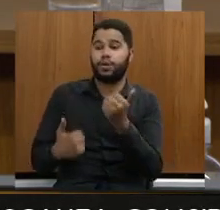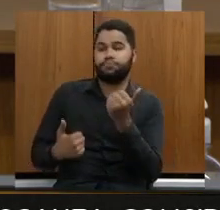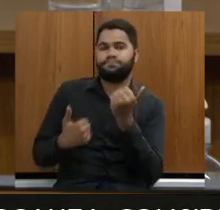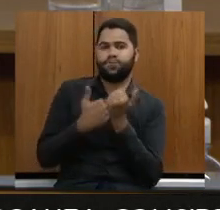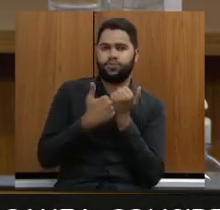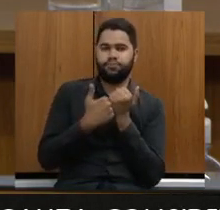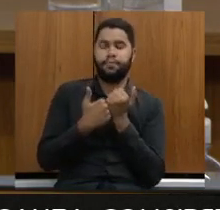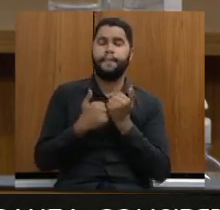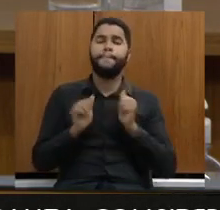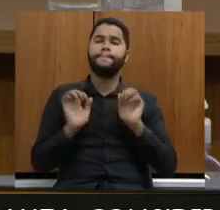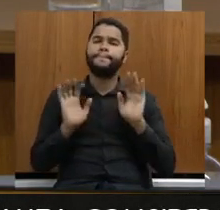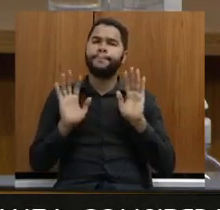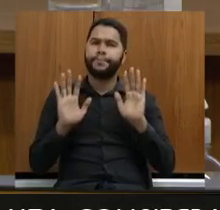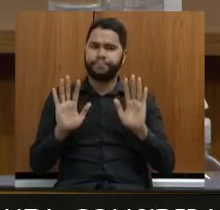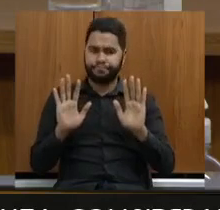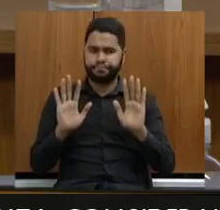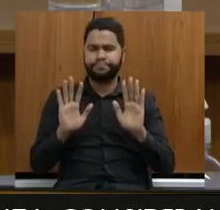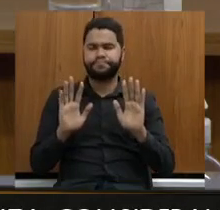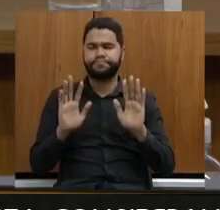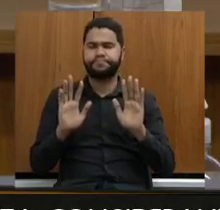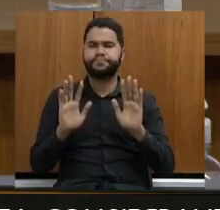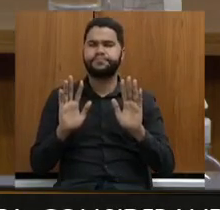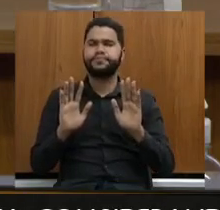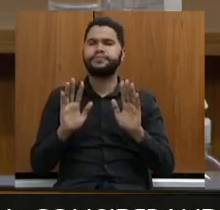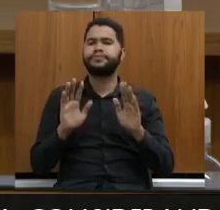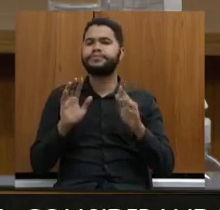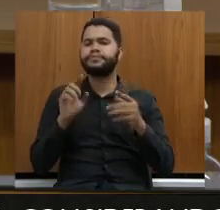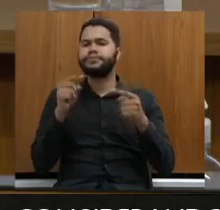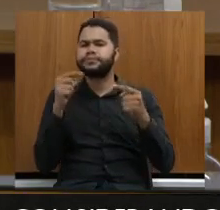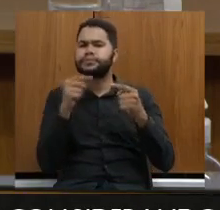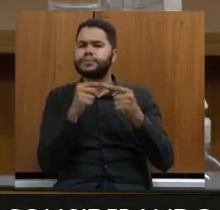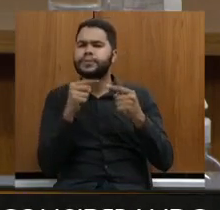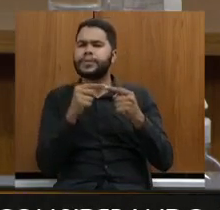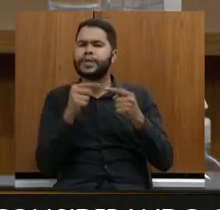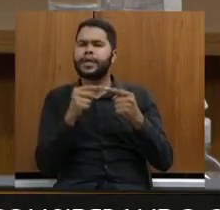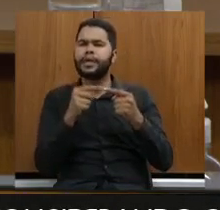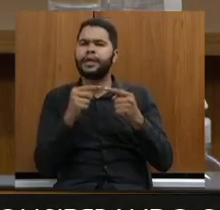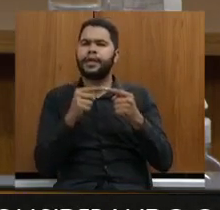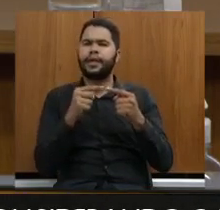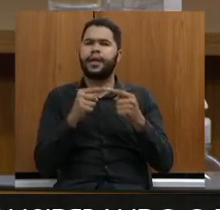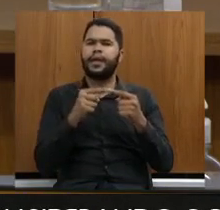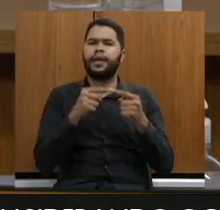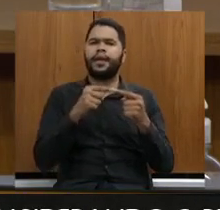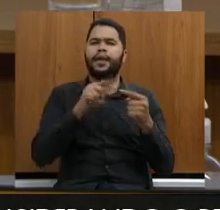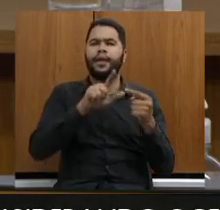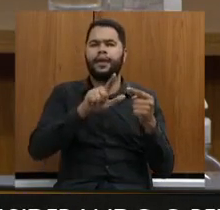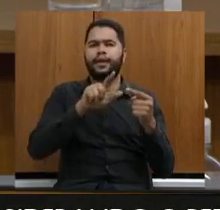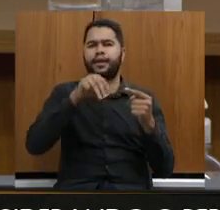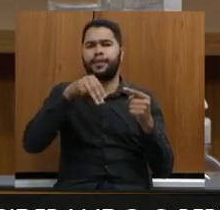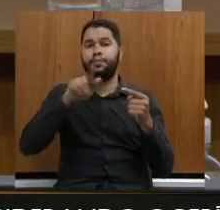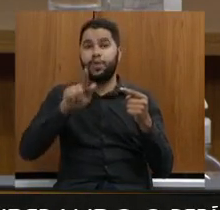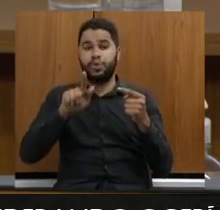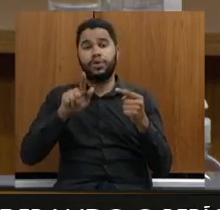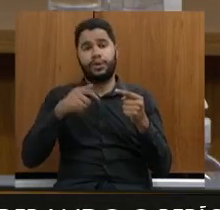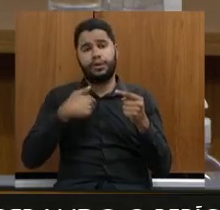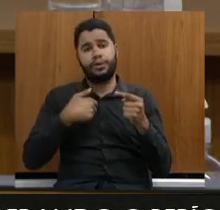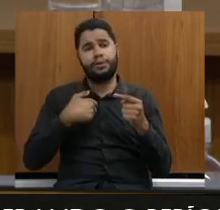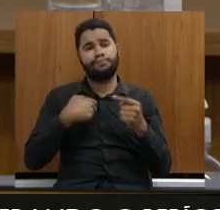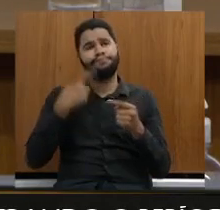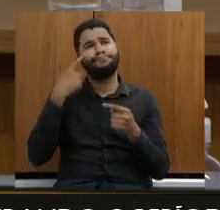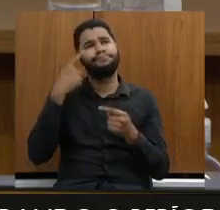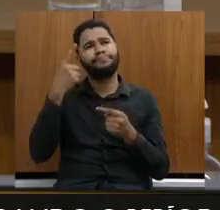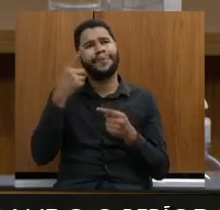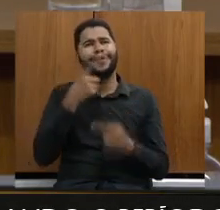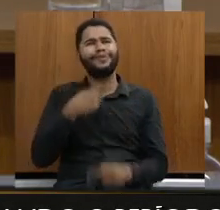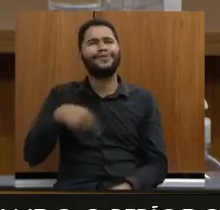podem relação essa essa essa relação com LG Deputado eu tenho que achar